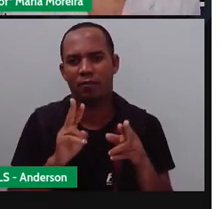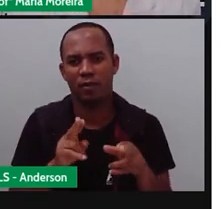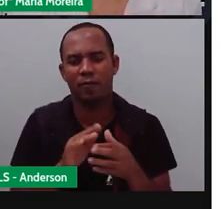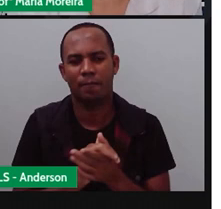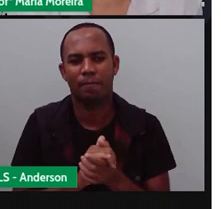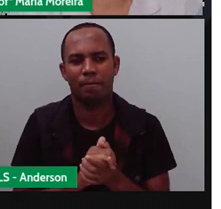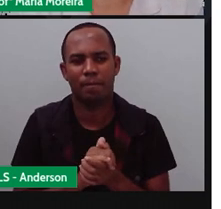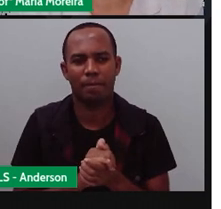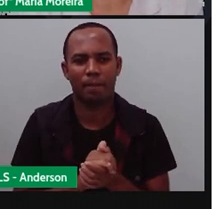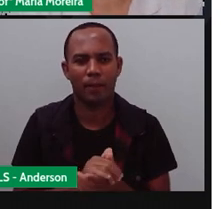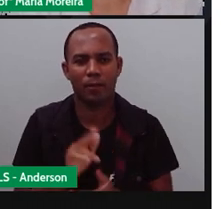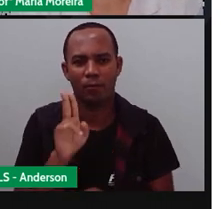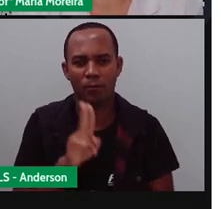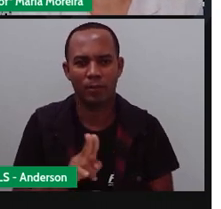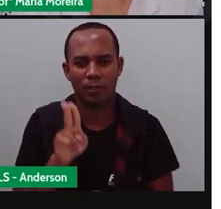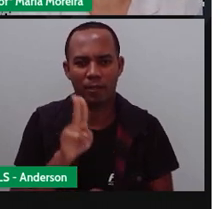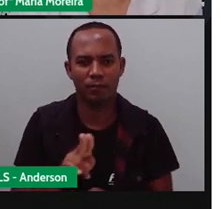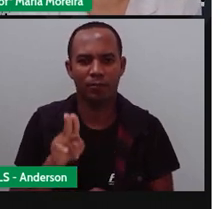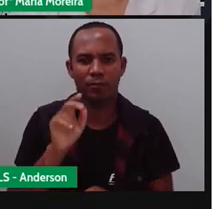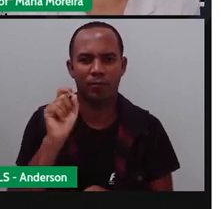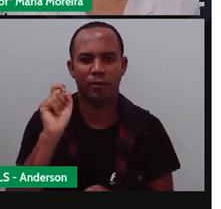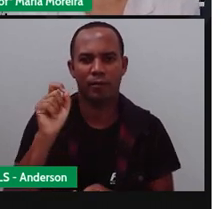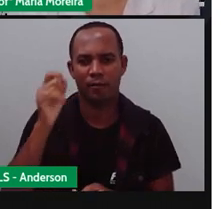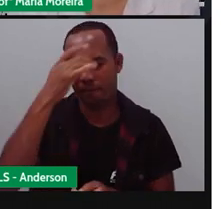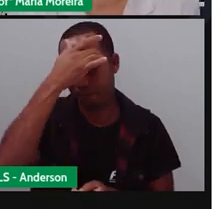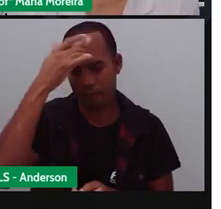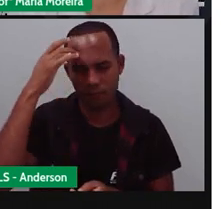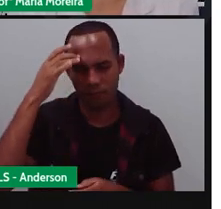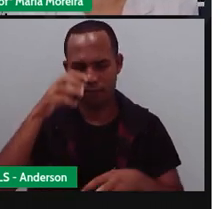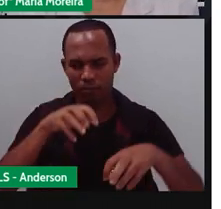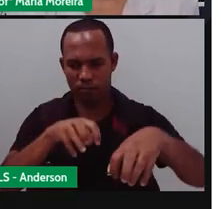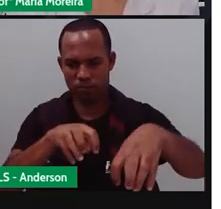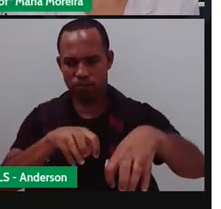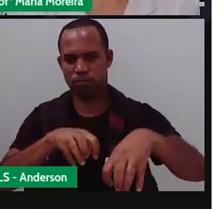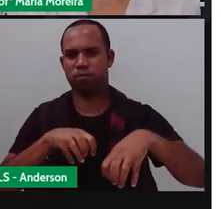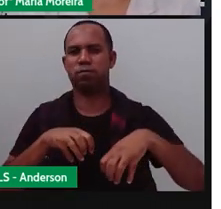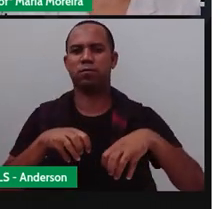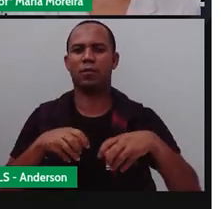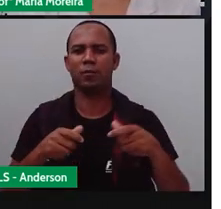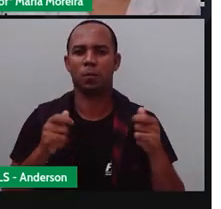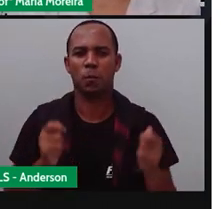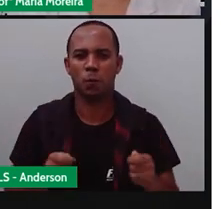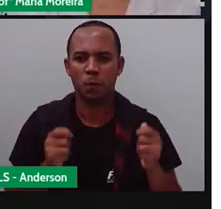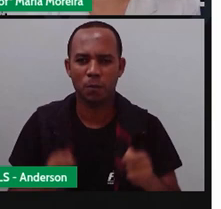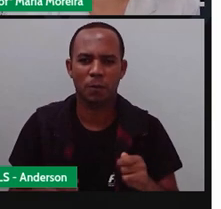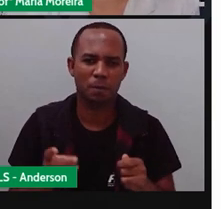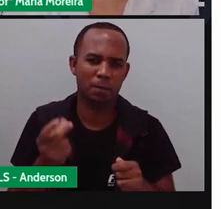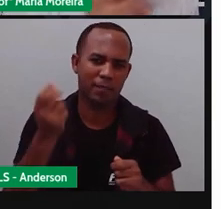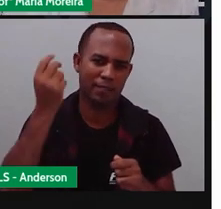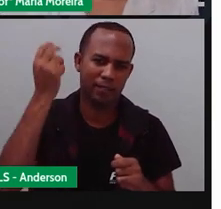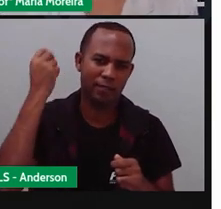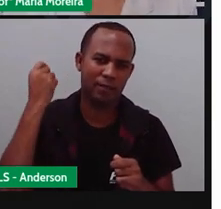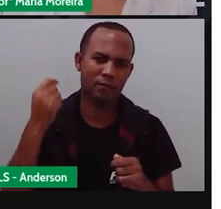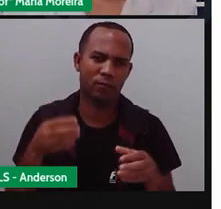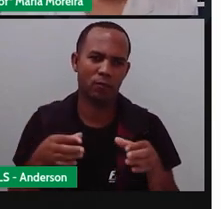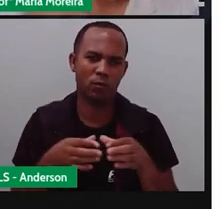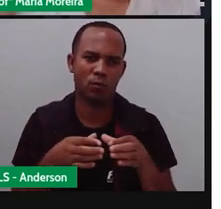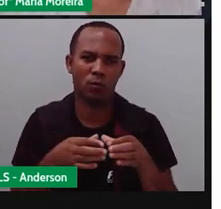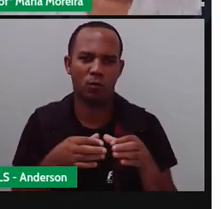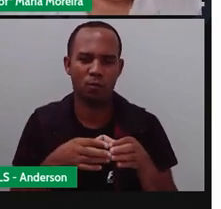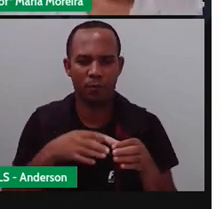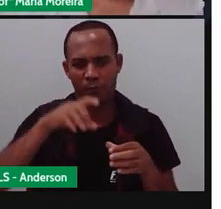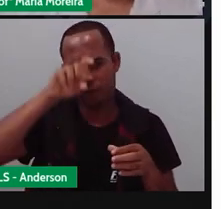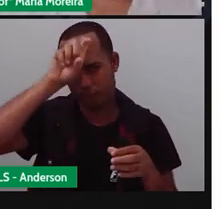aí eles eram usados pelas pessoas né para puxar carroças e arados desde os tempos antigos Então os egípcios né